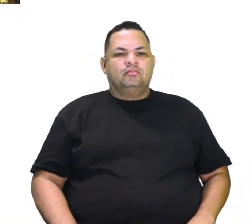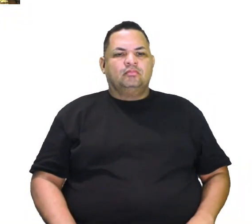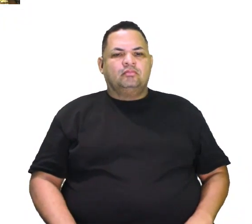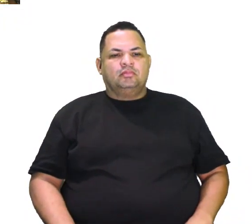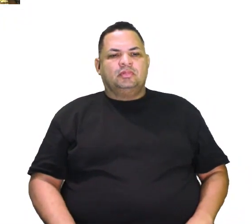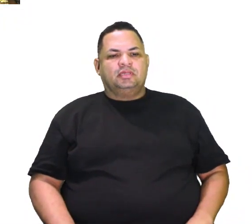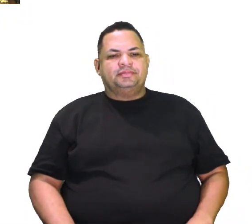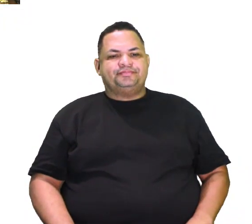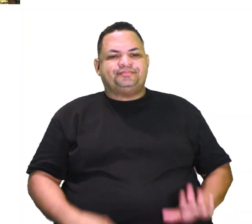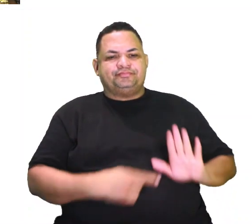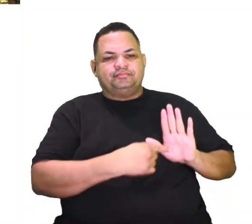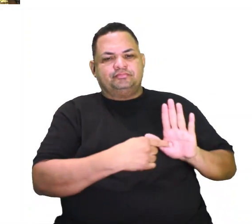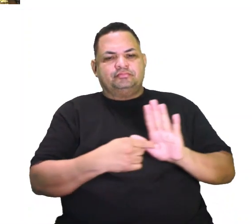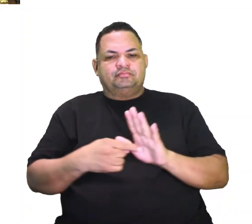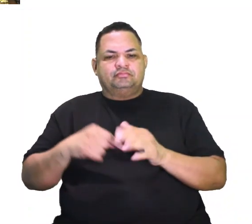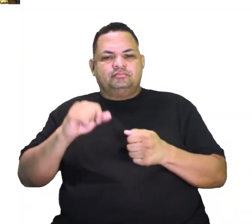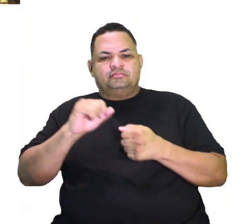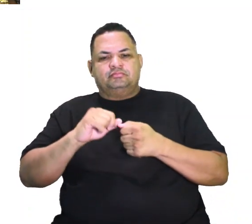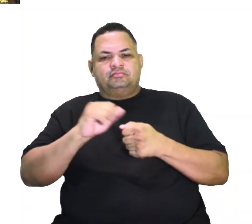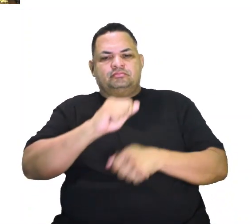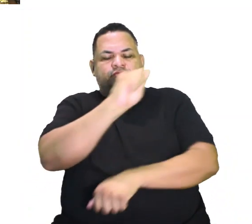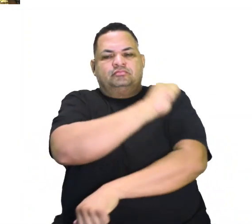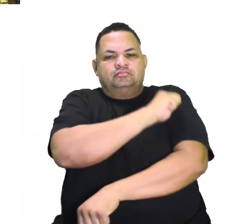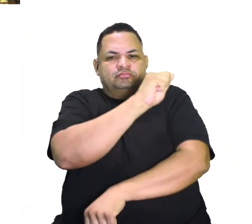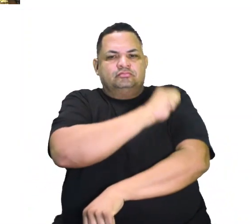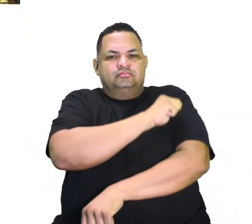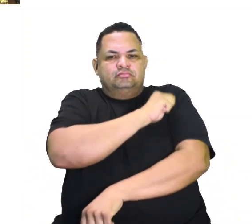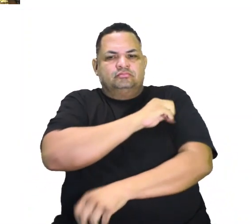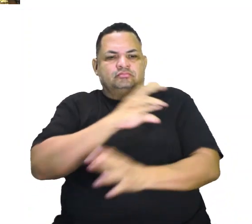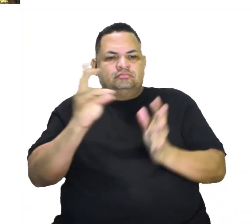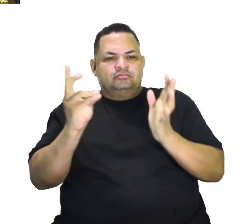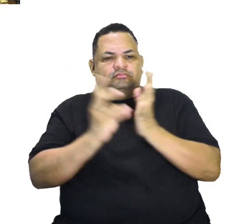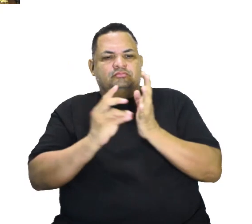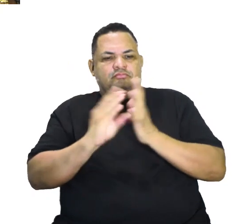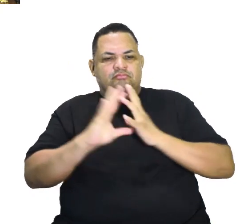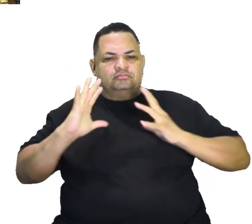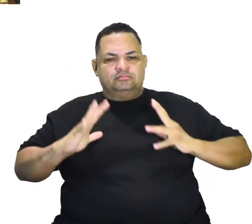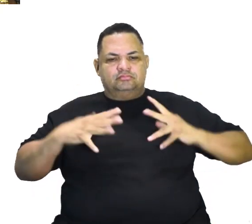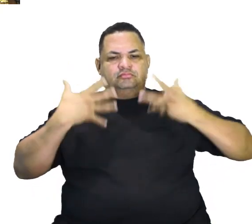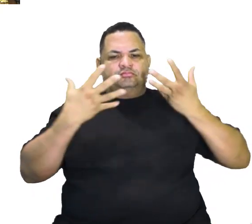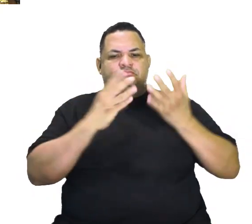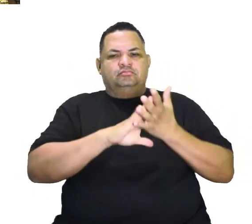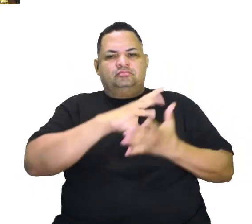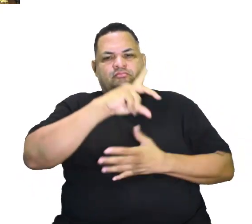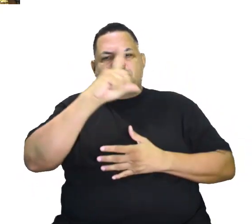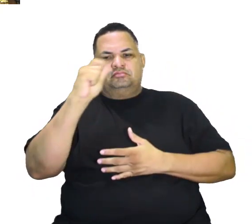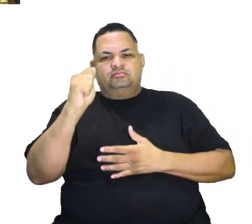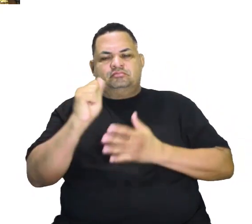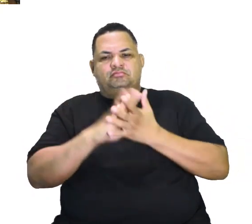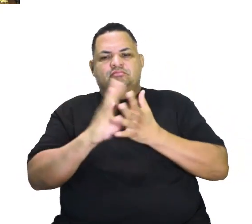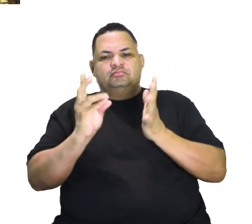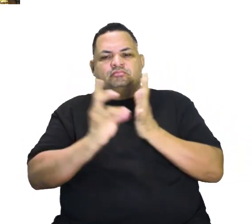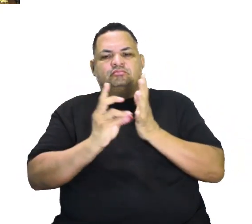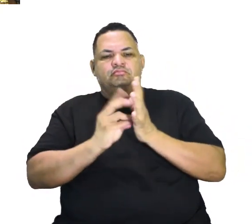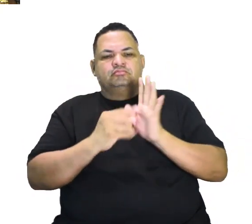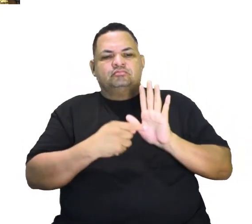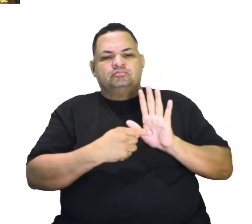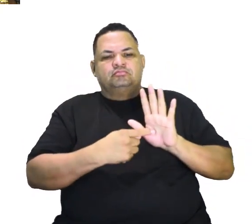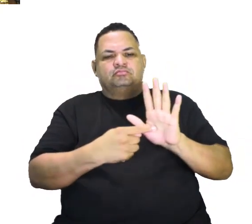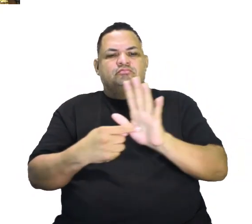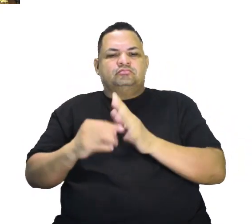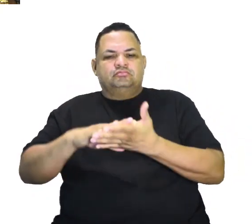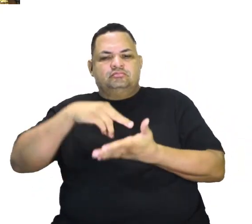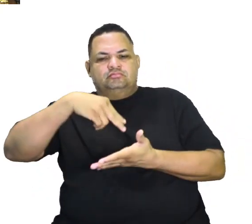A mostra, realizada por estudantes indígenas em comemoração ao Dia do Índio, contou, então, com